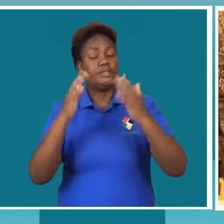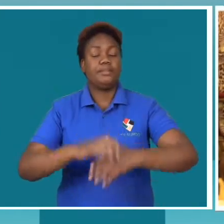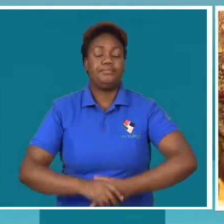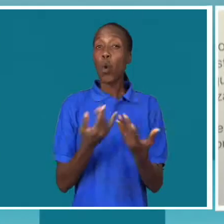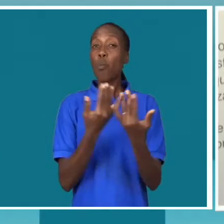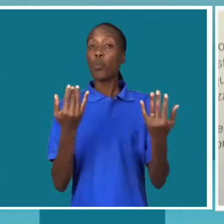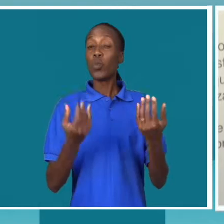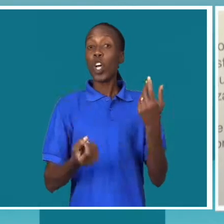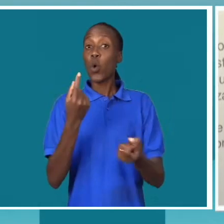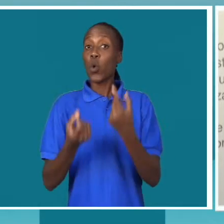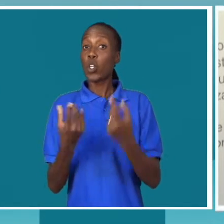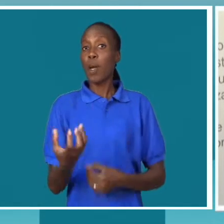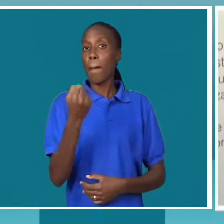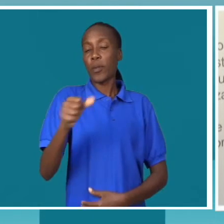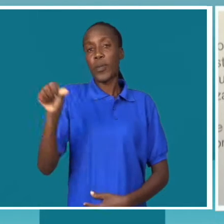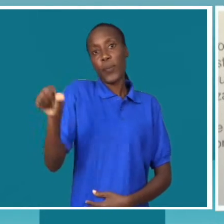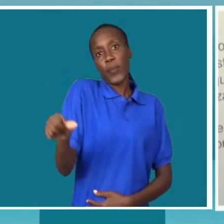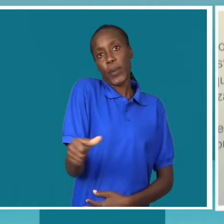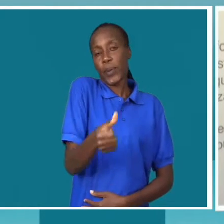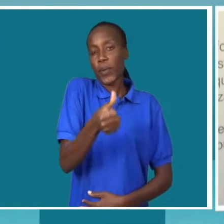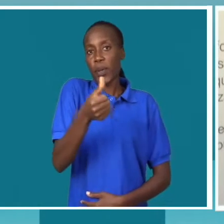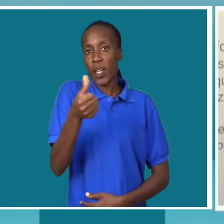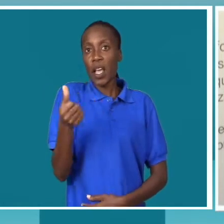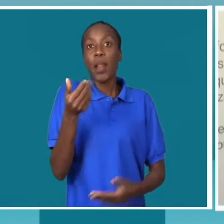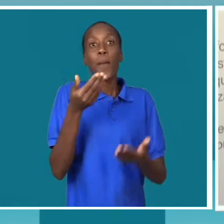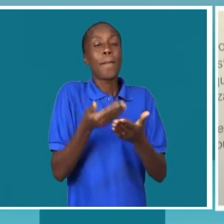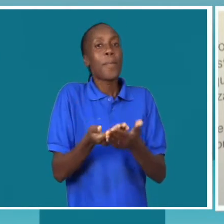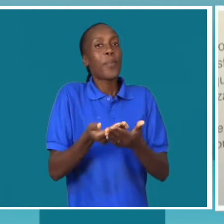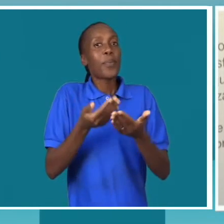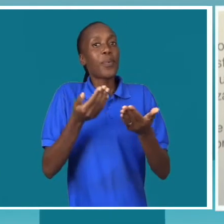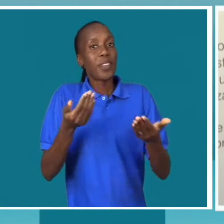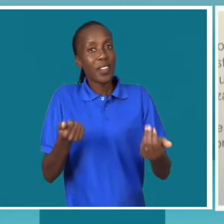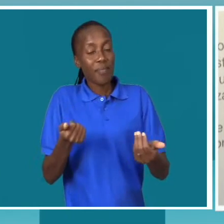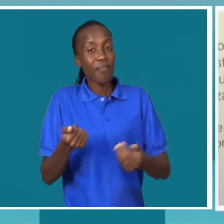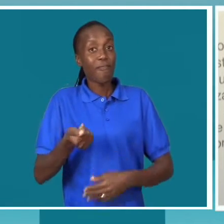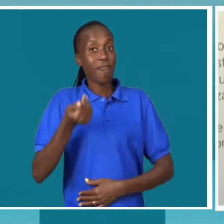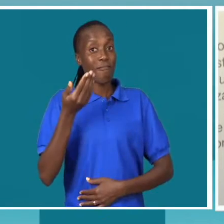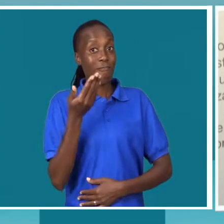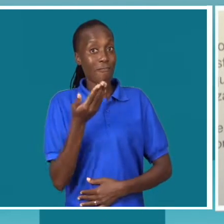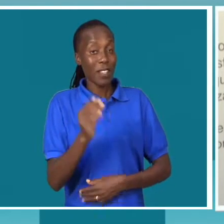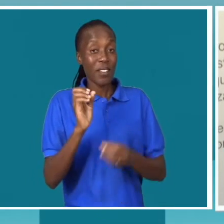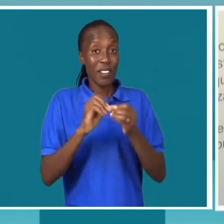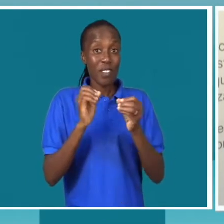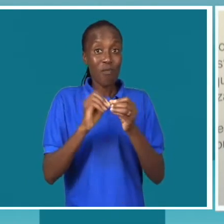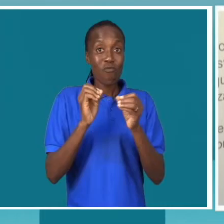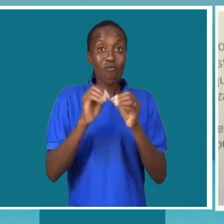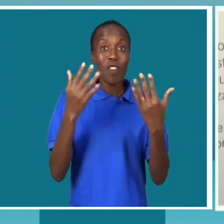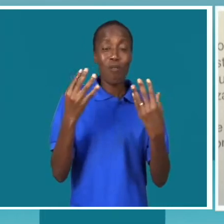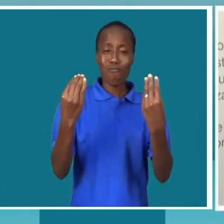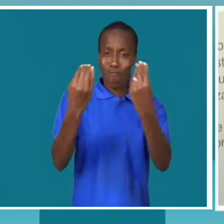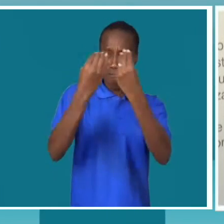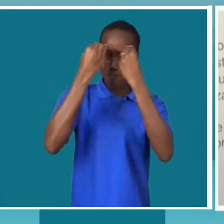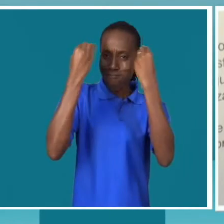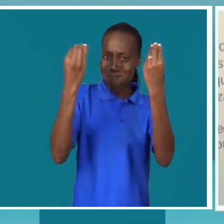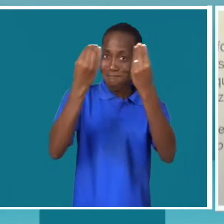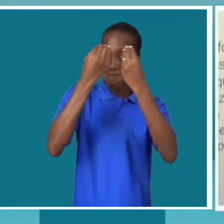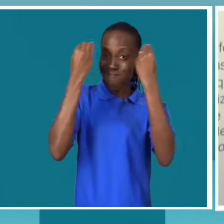Muita coisa pode vir a melhorar porque nessa capacitação que estamos a ter,